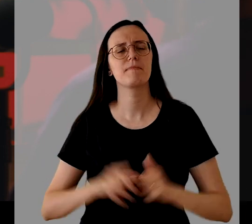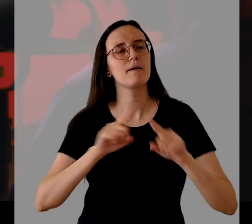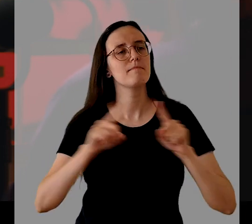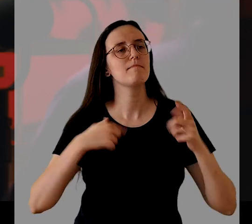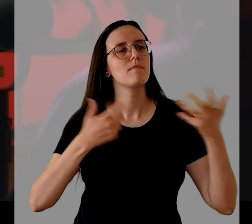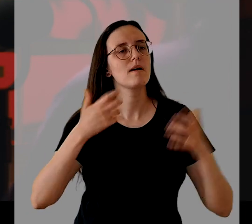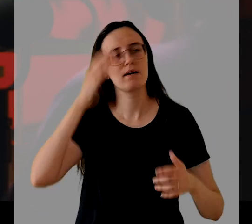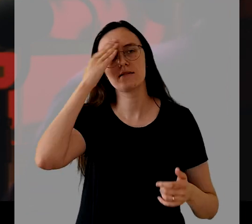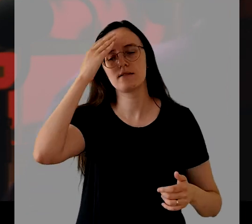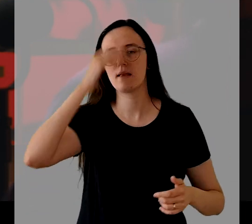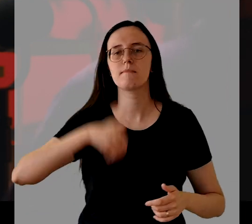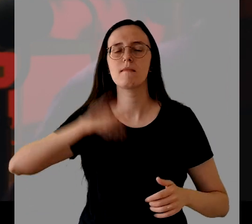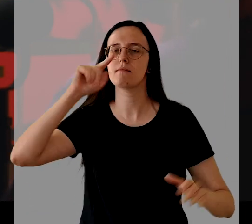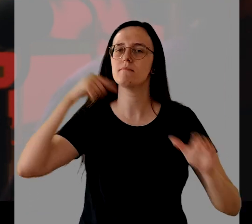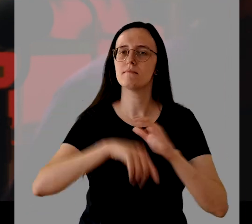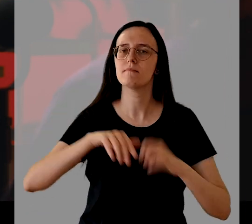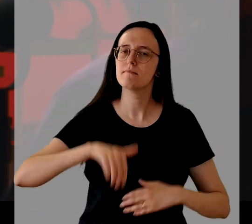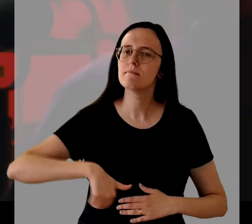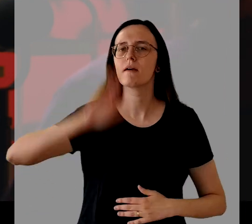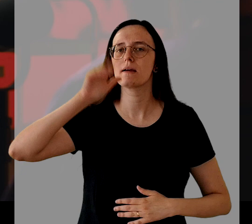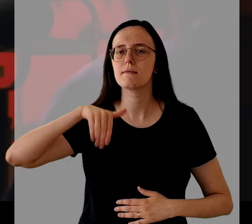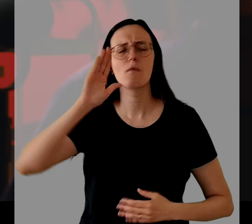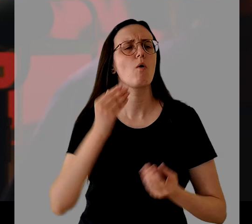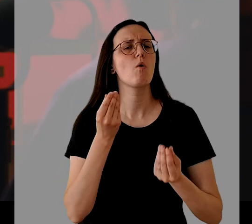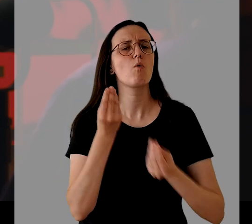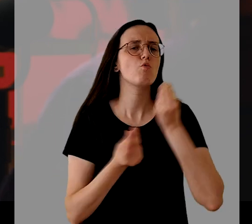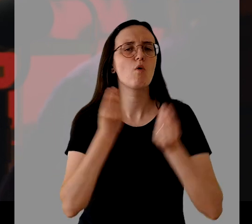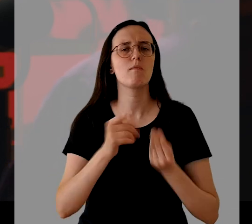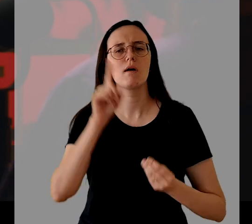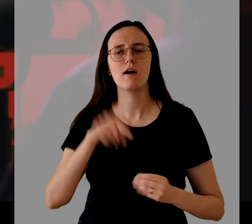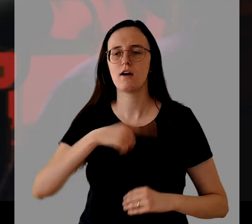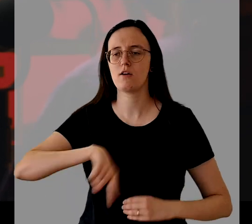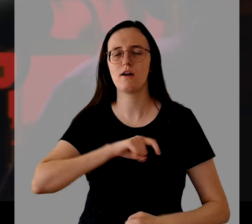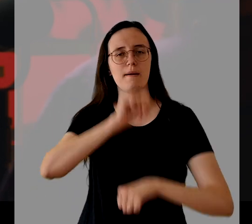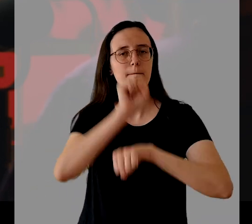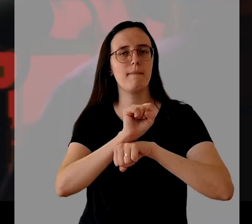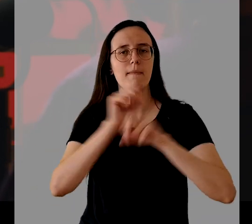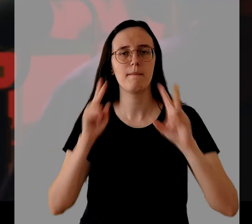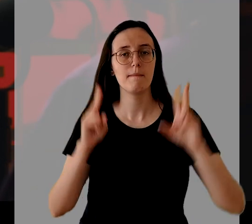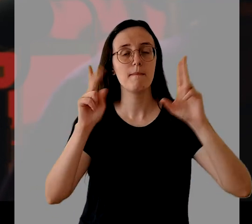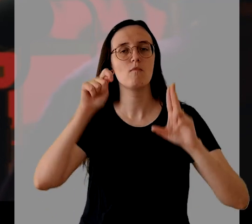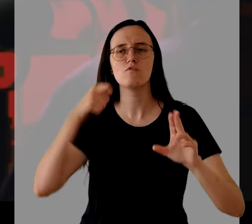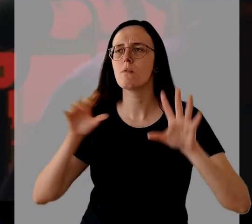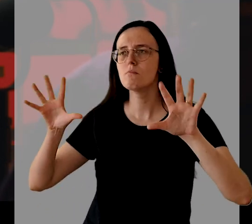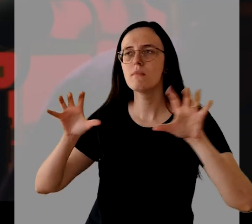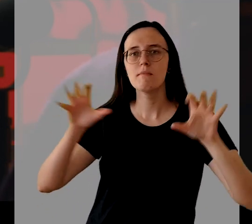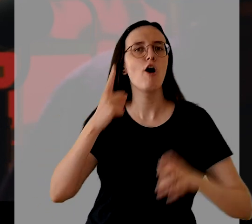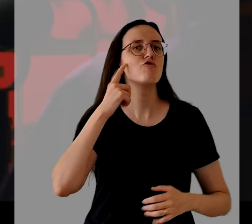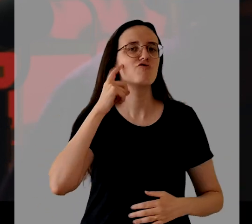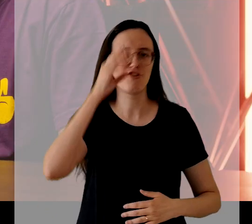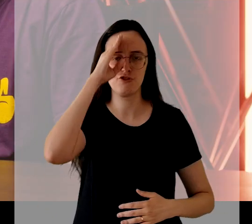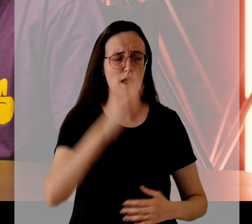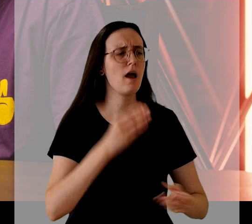né? Mas eu queria entender um pouco mais, se aprofundar mais dentro como que é essa... A gente parou ali na parte de captação de